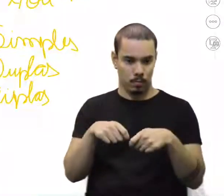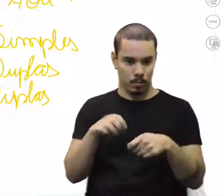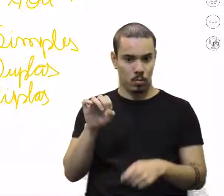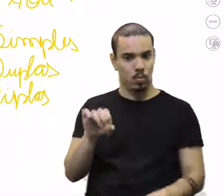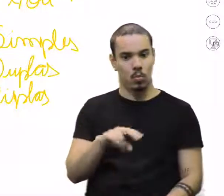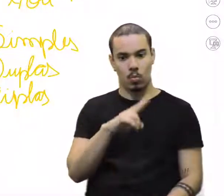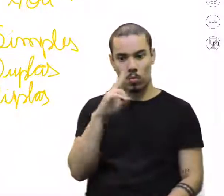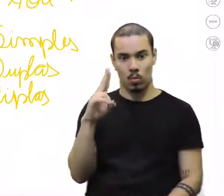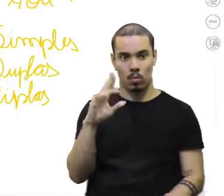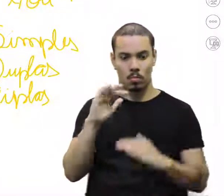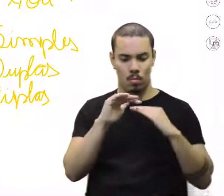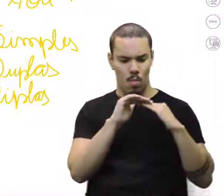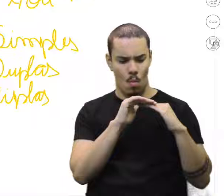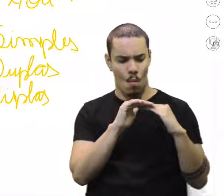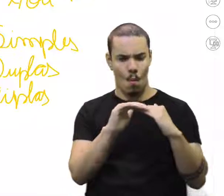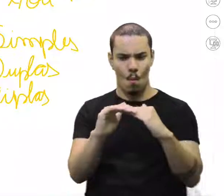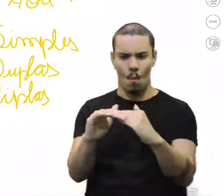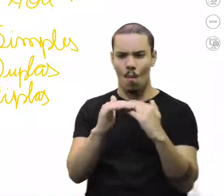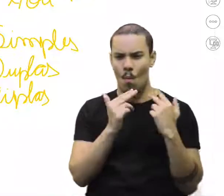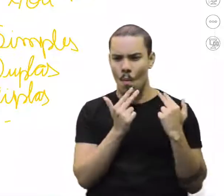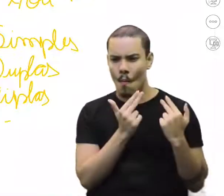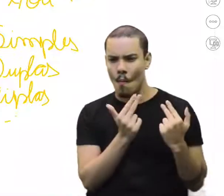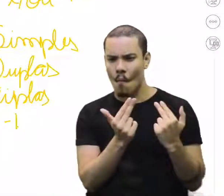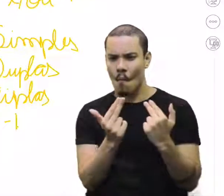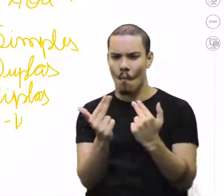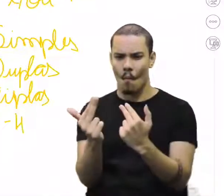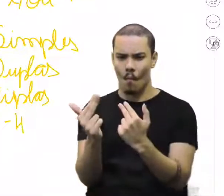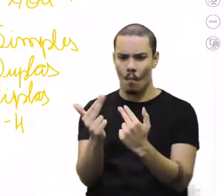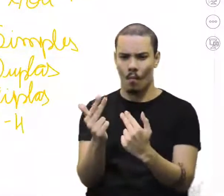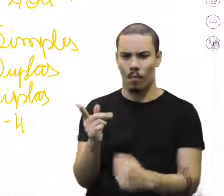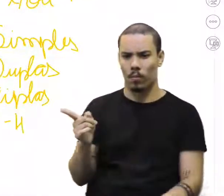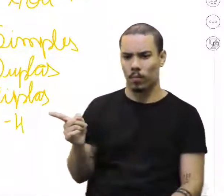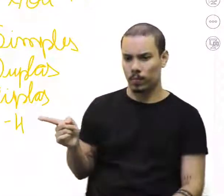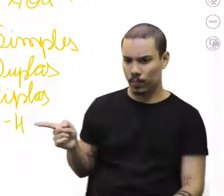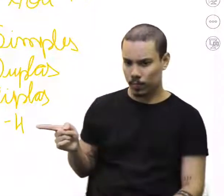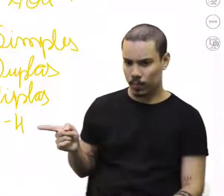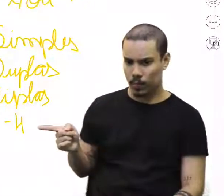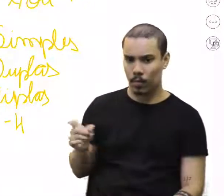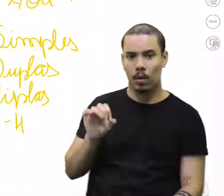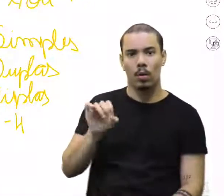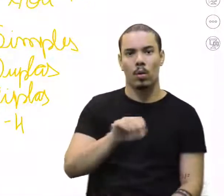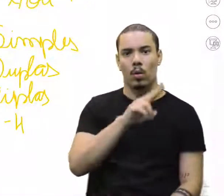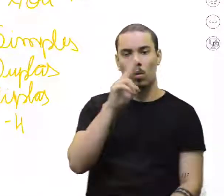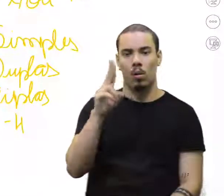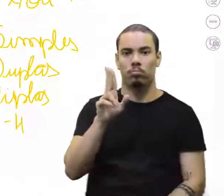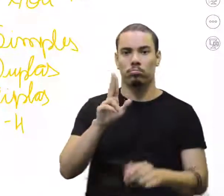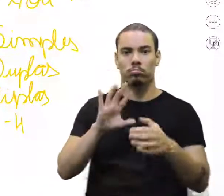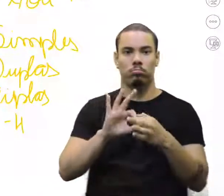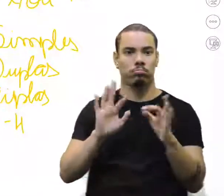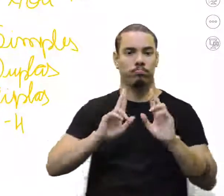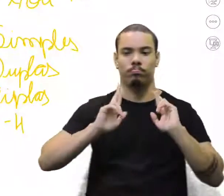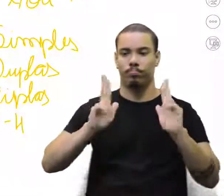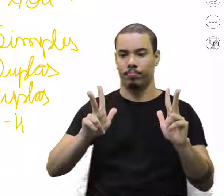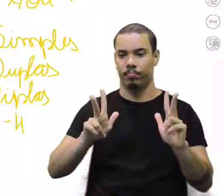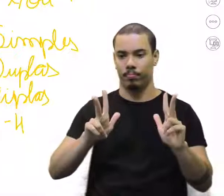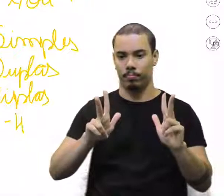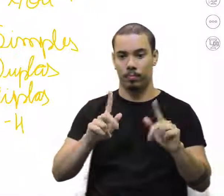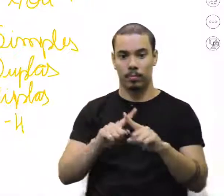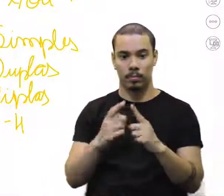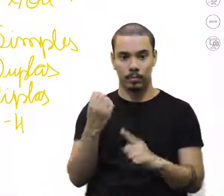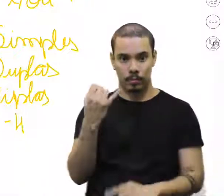ou homogênea, quando só tem carbono e hidrogênio, ou heterogênea. Só que para